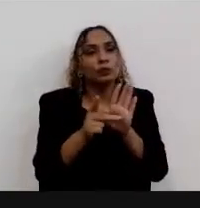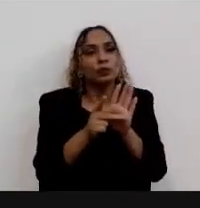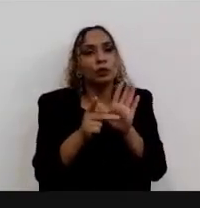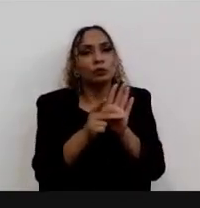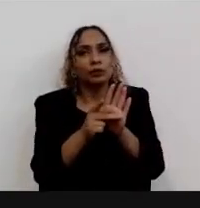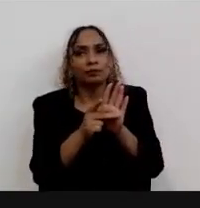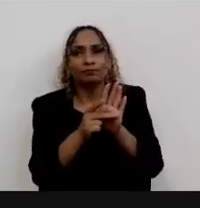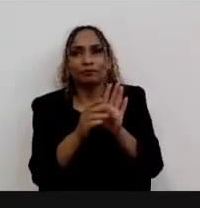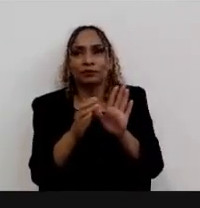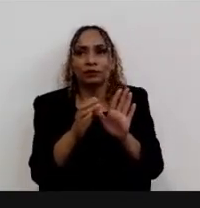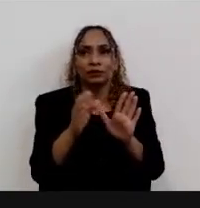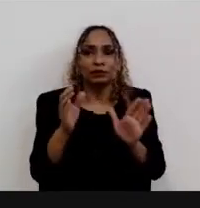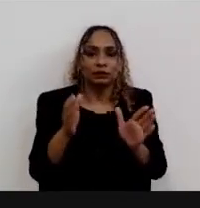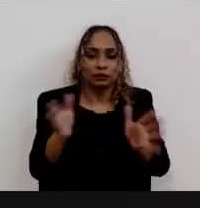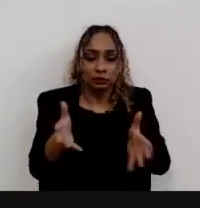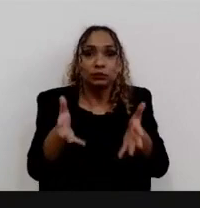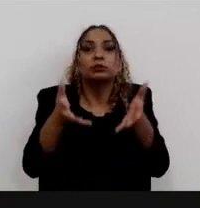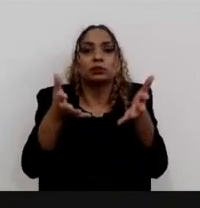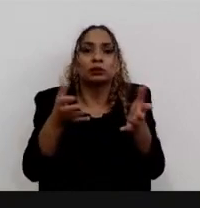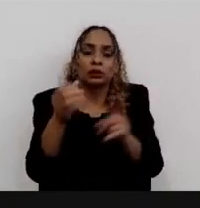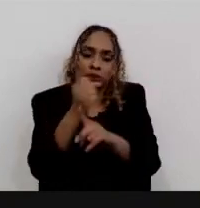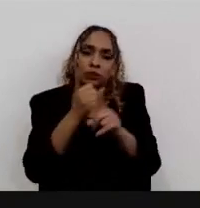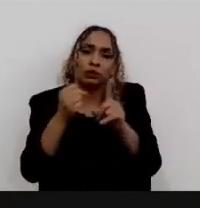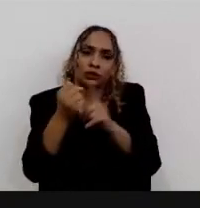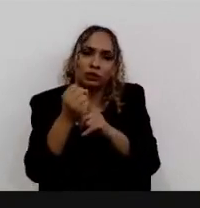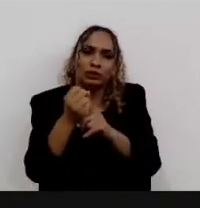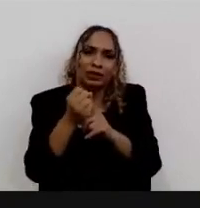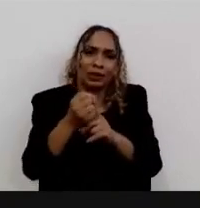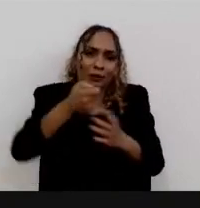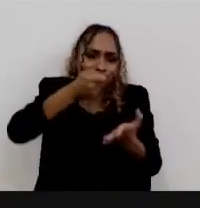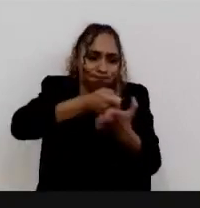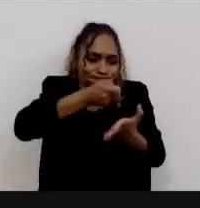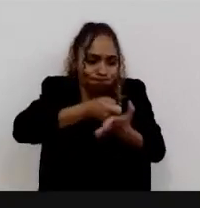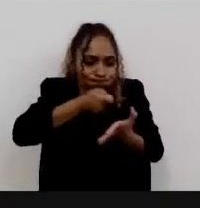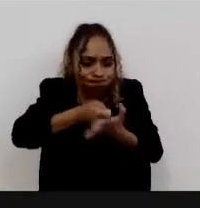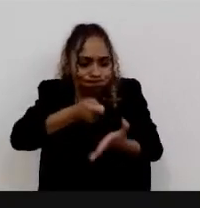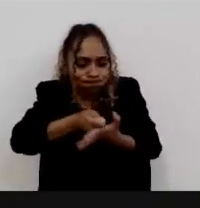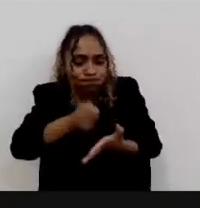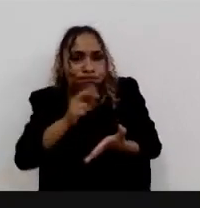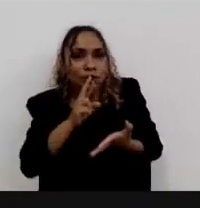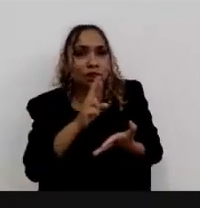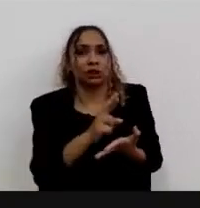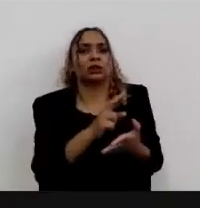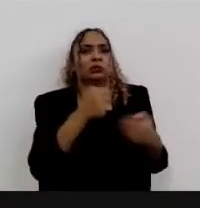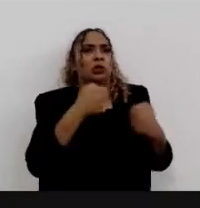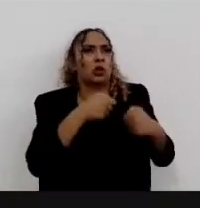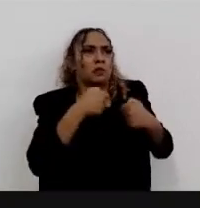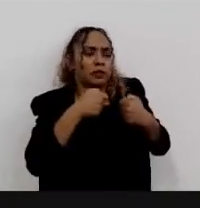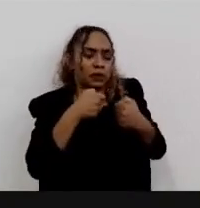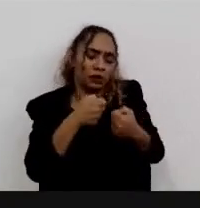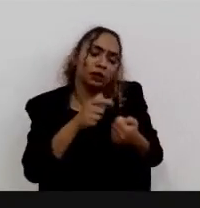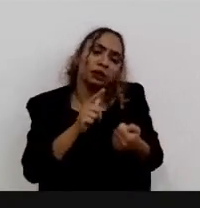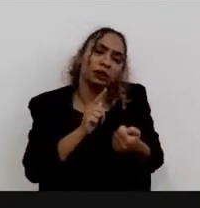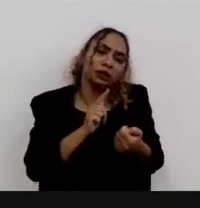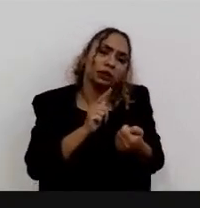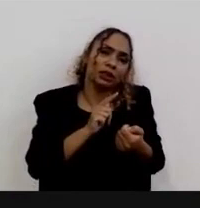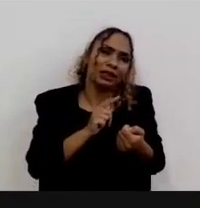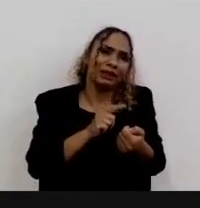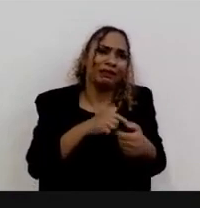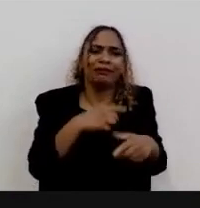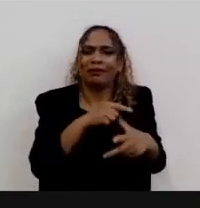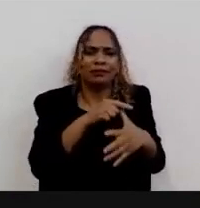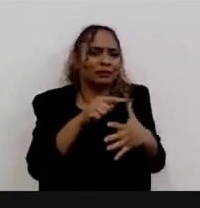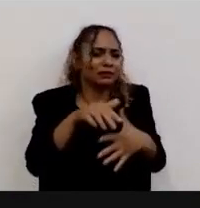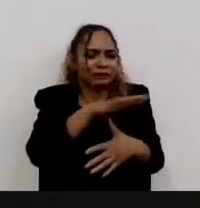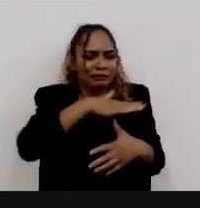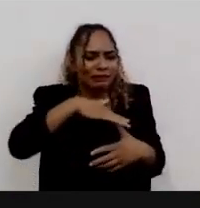aceleração social, que também foi comentada hoje de manhã, né? Essa questão da pressão sobre resultados, que é uma constante aí, não só no trabalho,